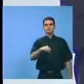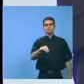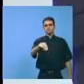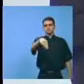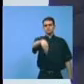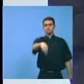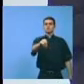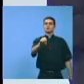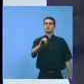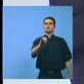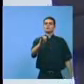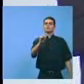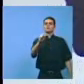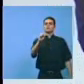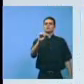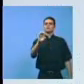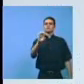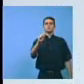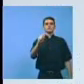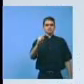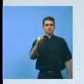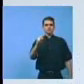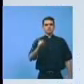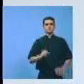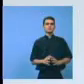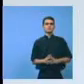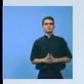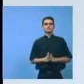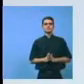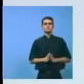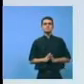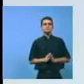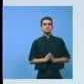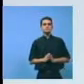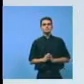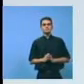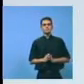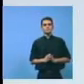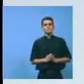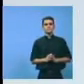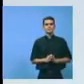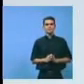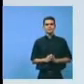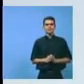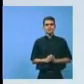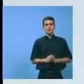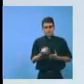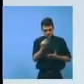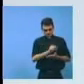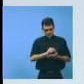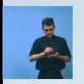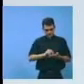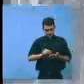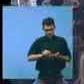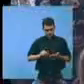goiabeira. Por isso que ele já clonava a goiabeira. Comia e já plantava, né?